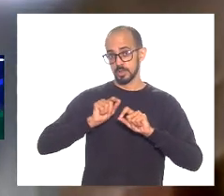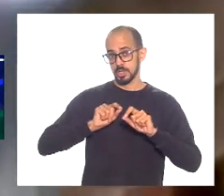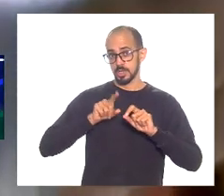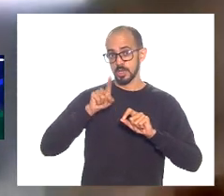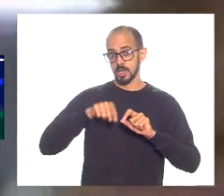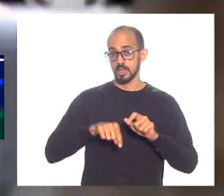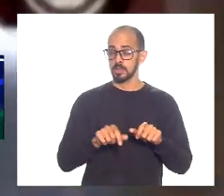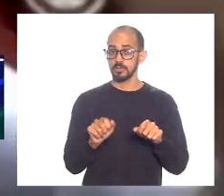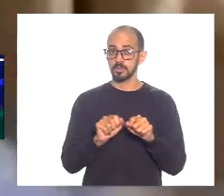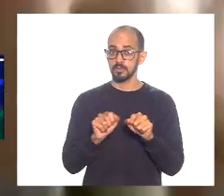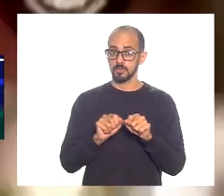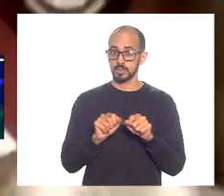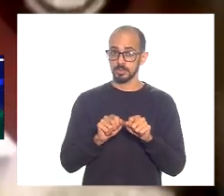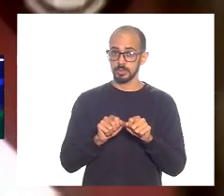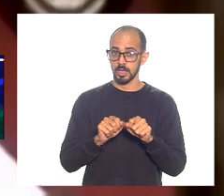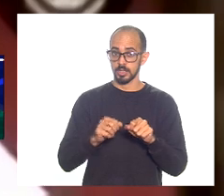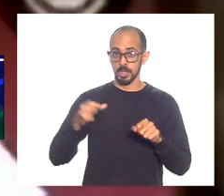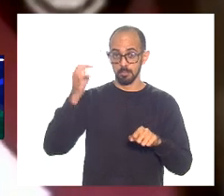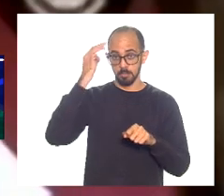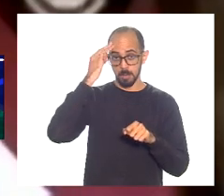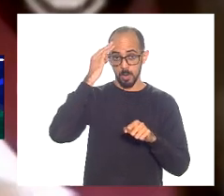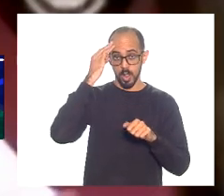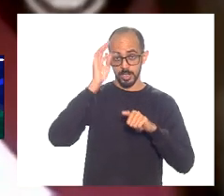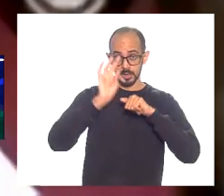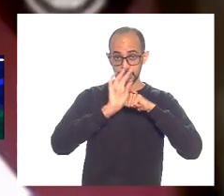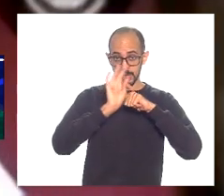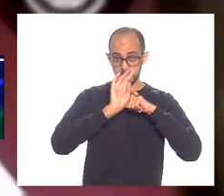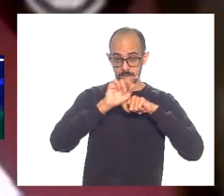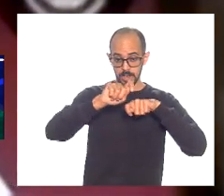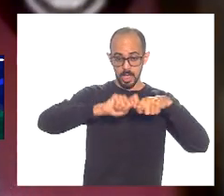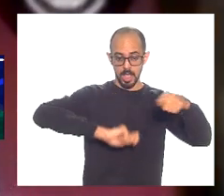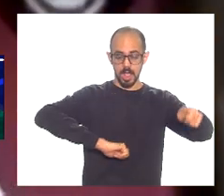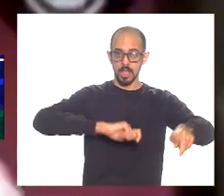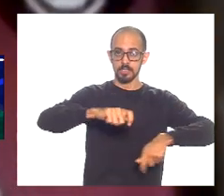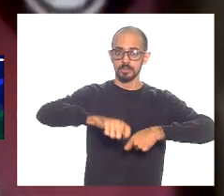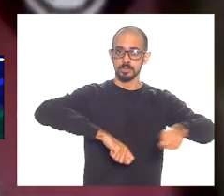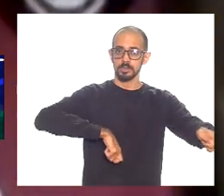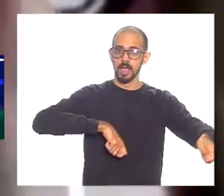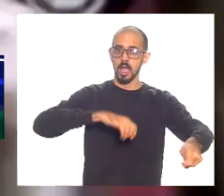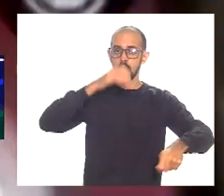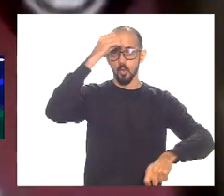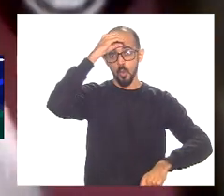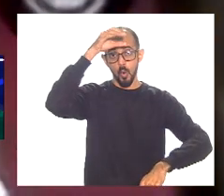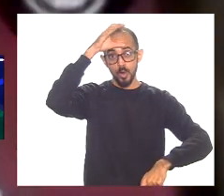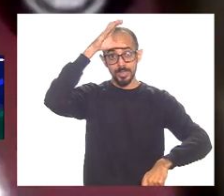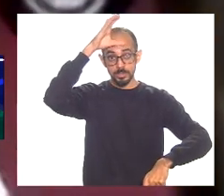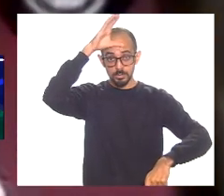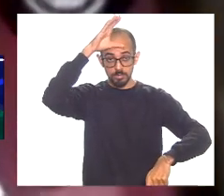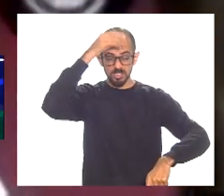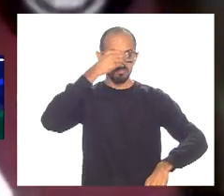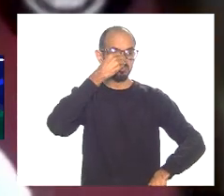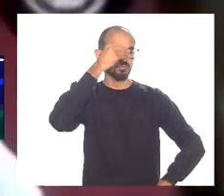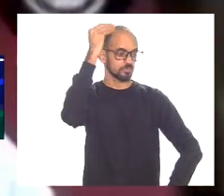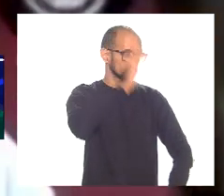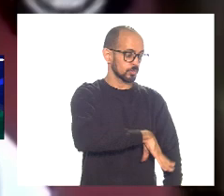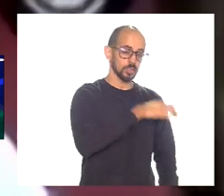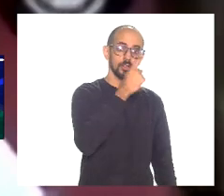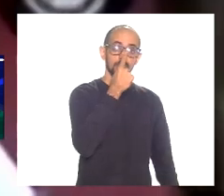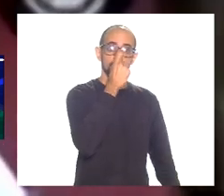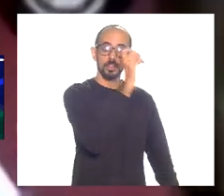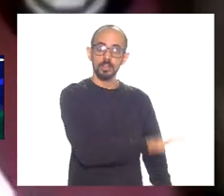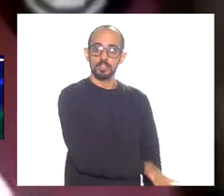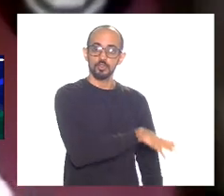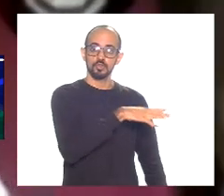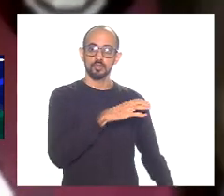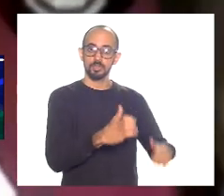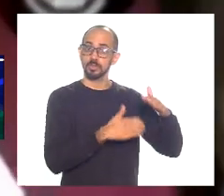nós chamamos de memória técnica e rasgar, jogar fora a memória técnica de uma empresa.